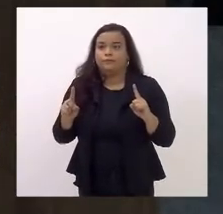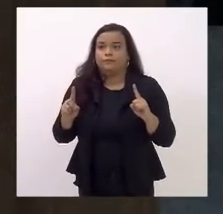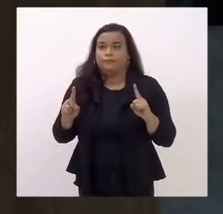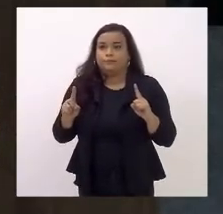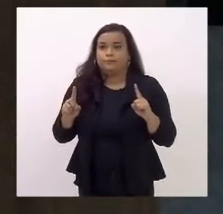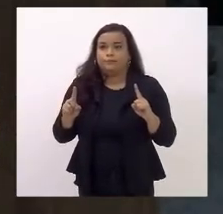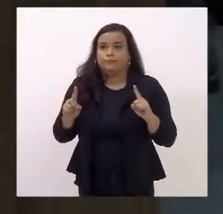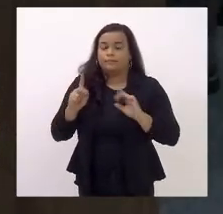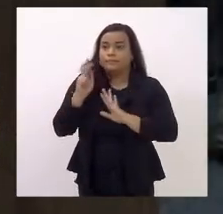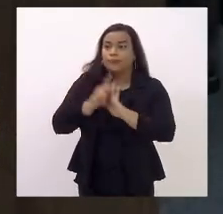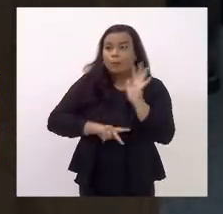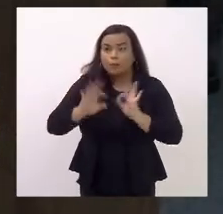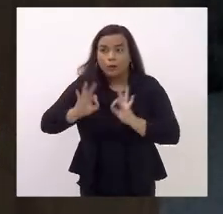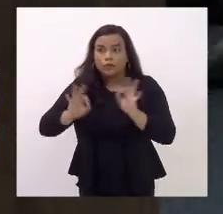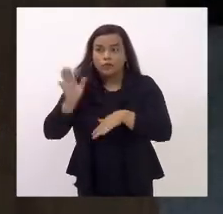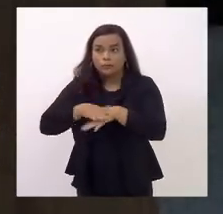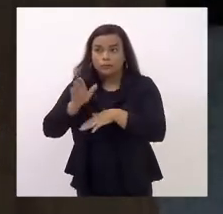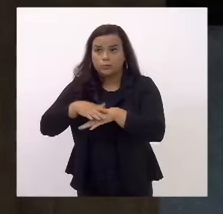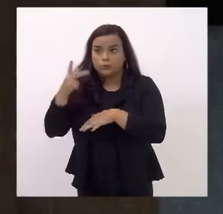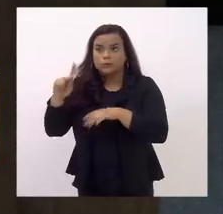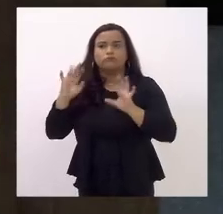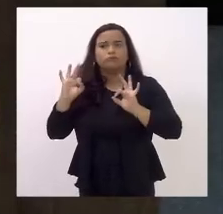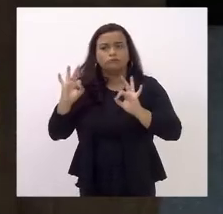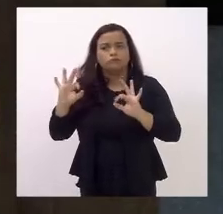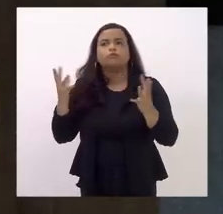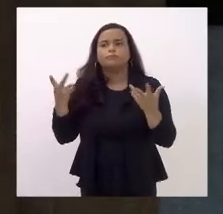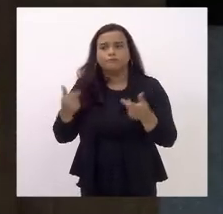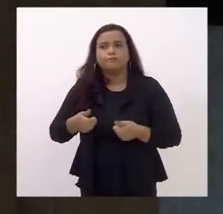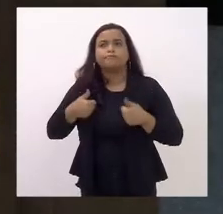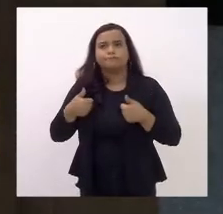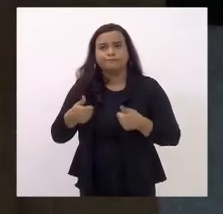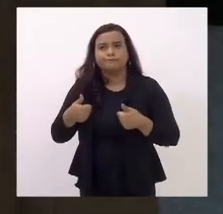O bom projeto de Vossa Excelência